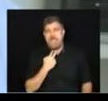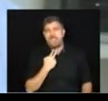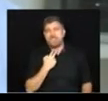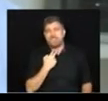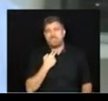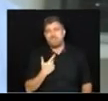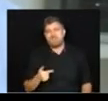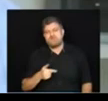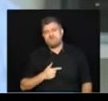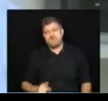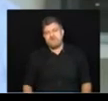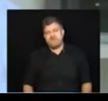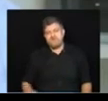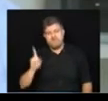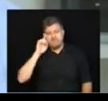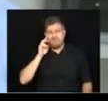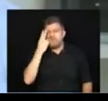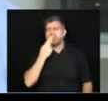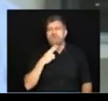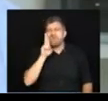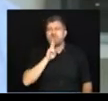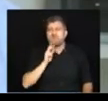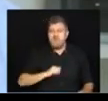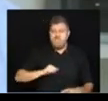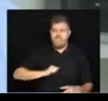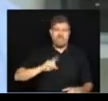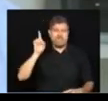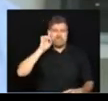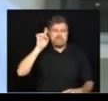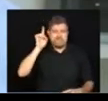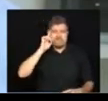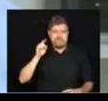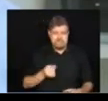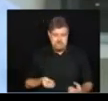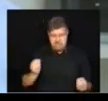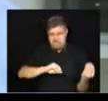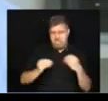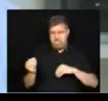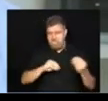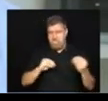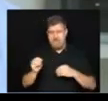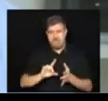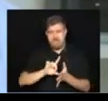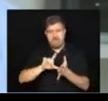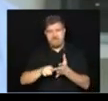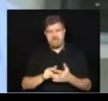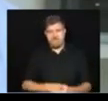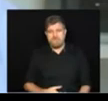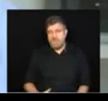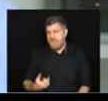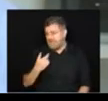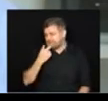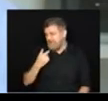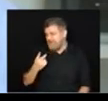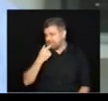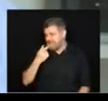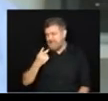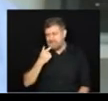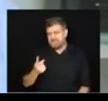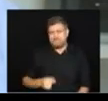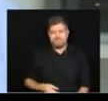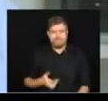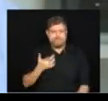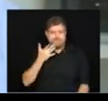a sobremesa é sorvete com creme, com sei o que lá. Depois é bolacha